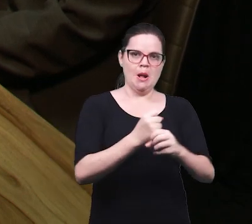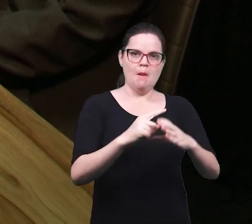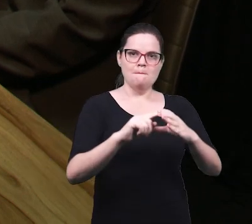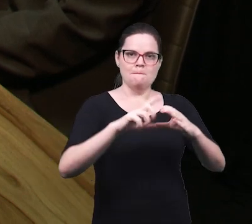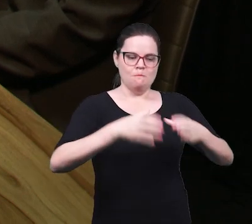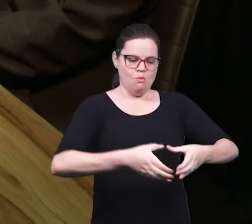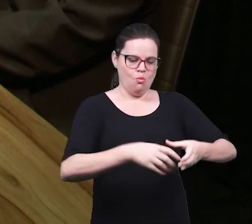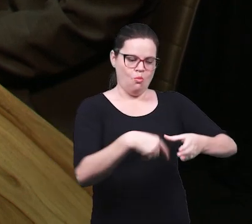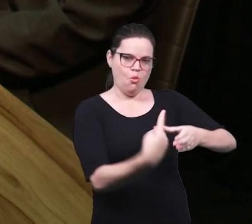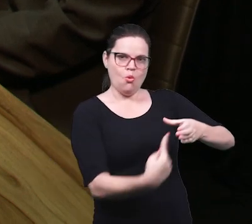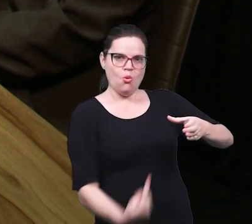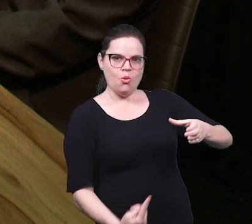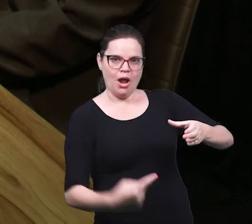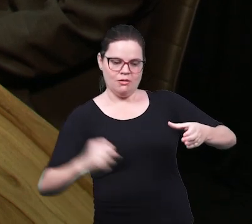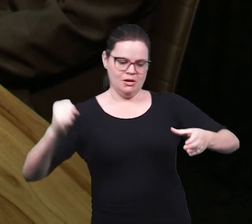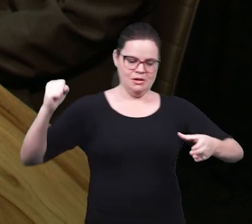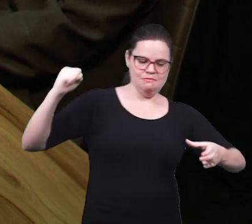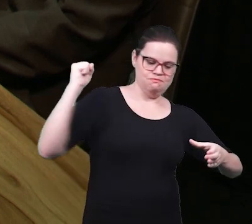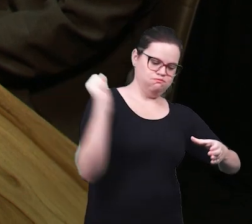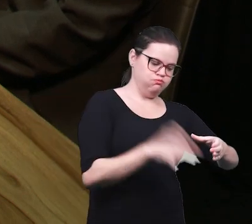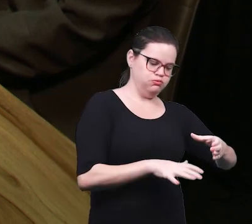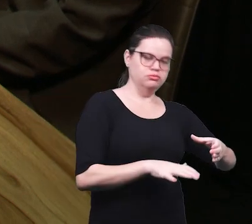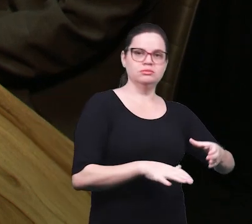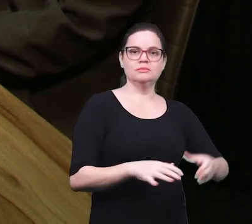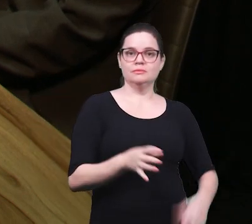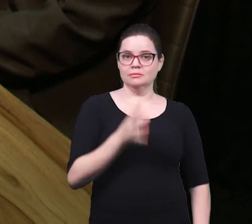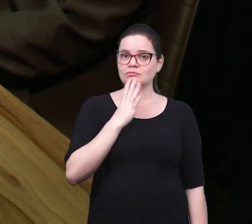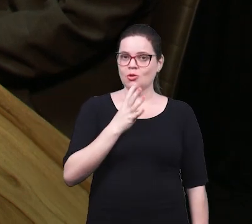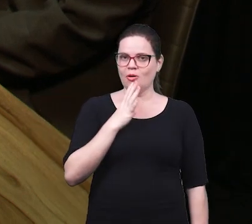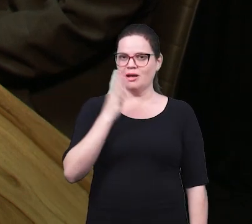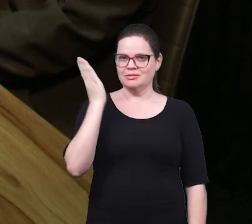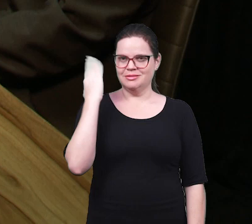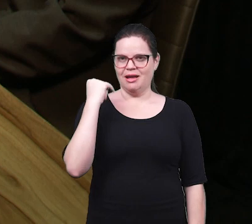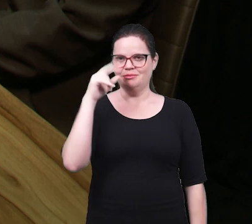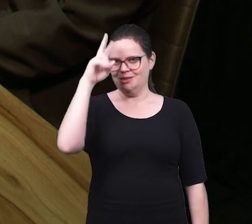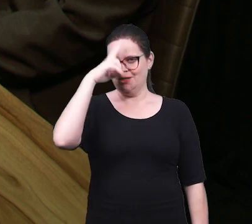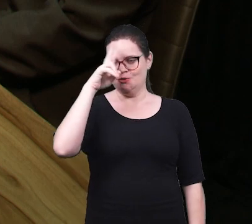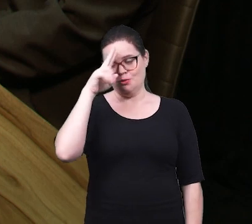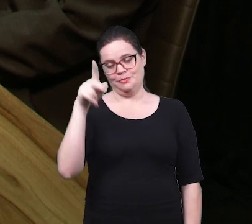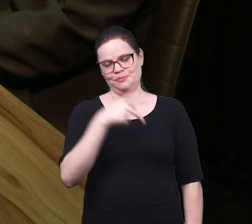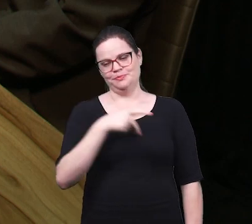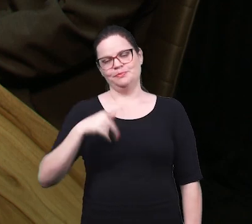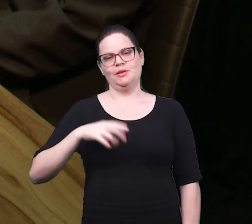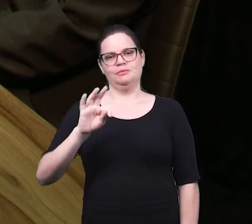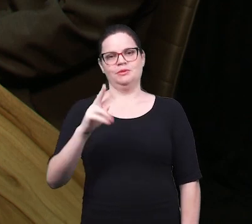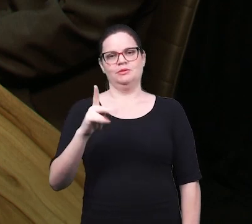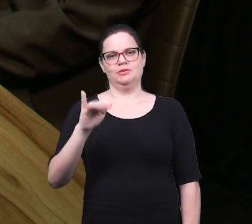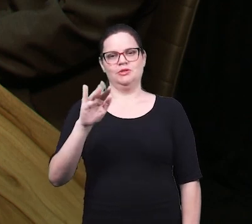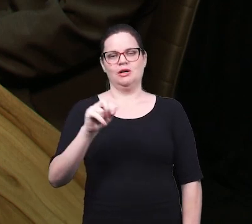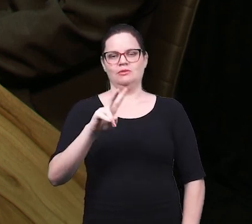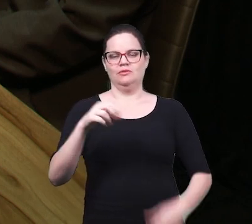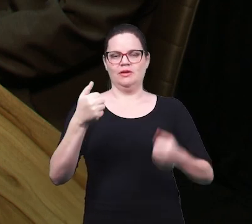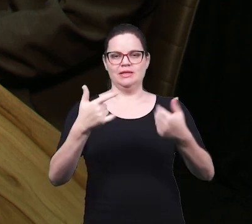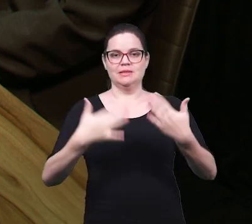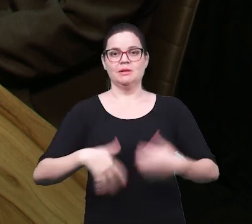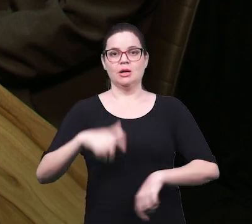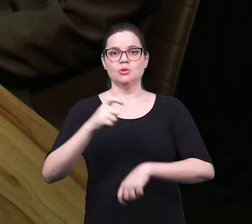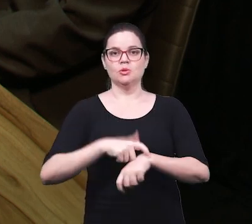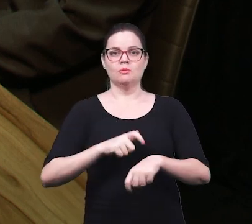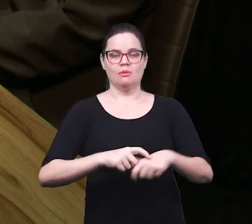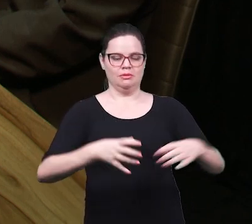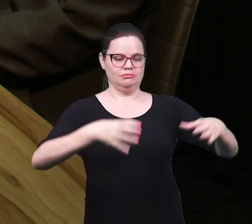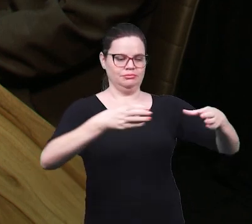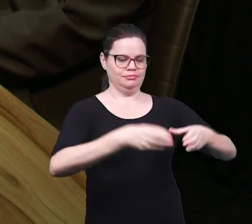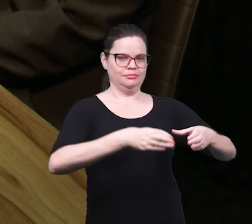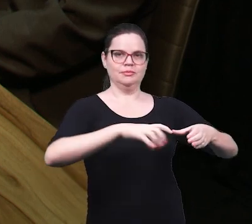essa história na palavra, e o pastor Tiago vai fazer um comentário sobre esse aspecto, quando